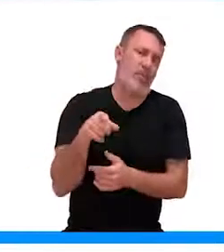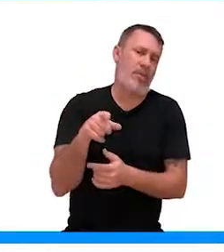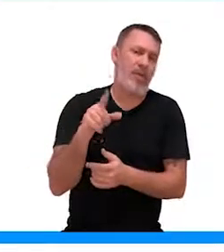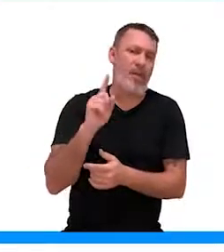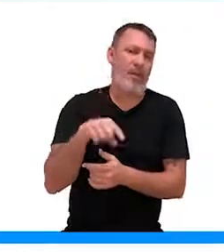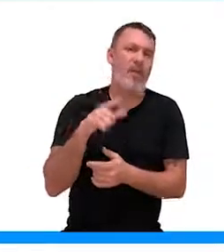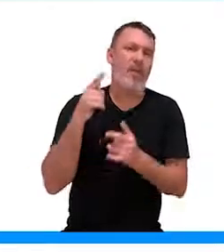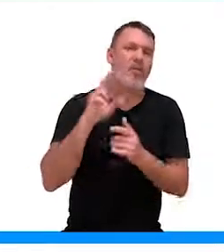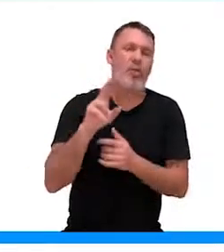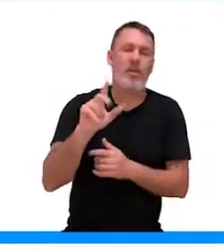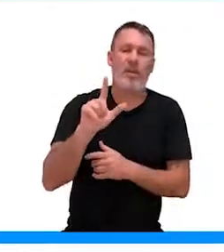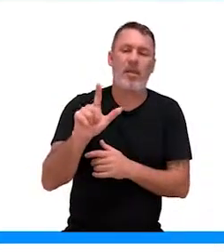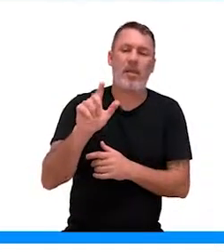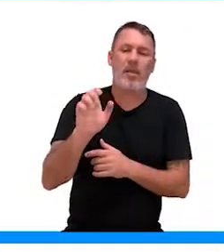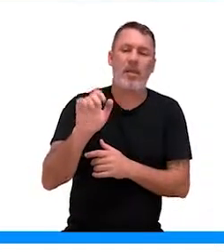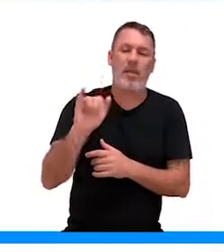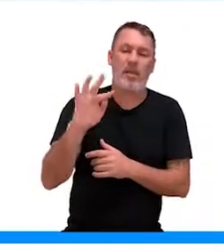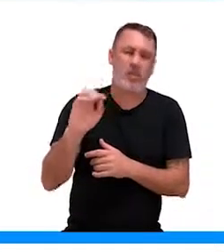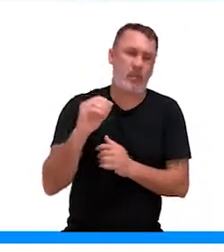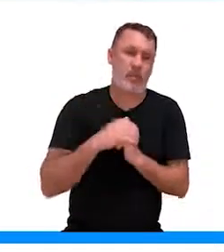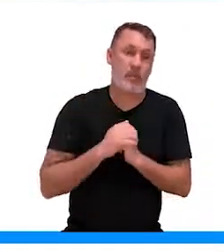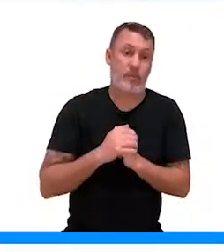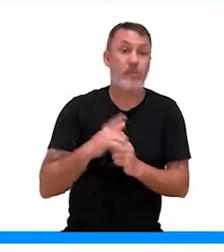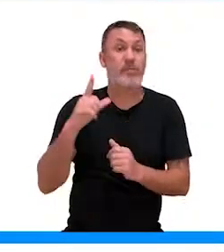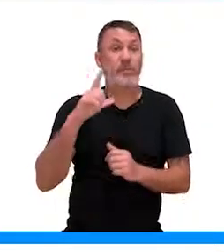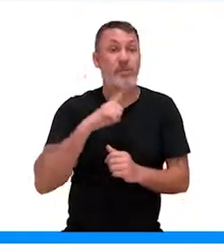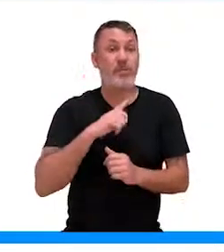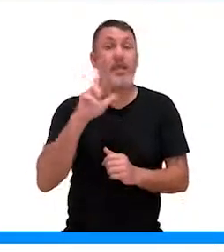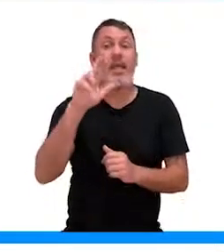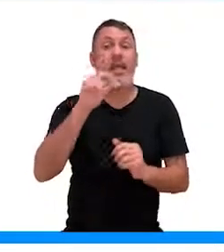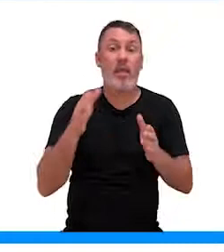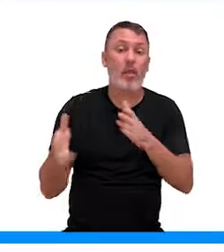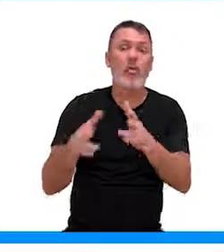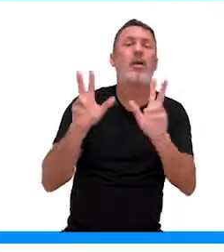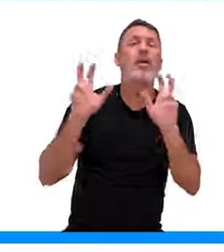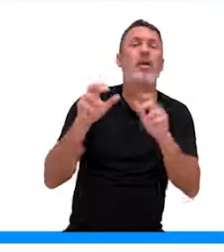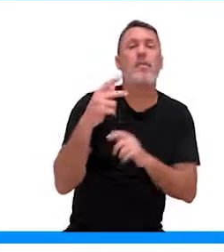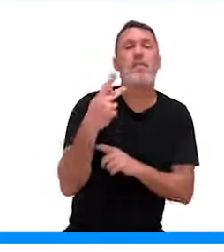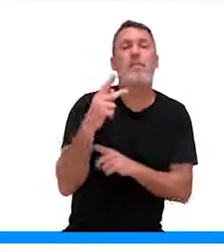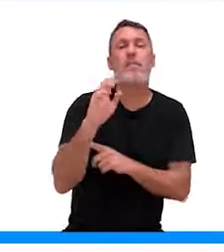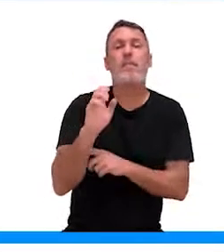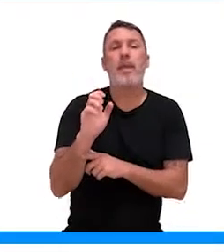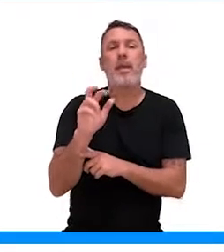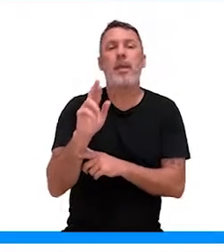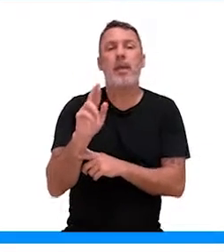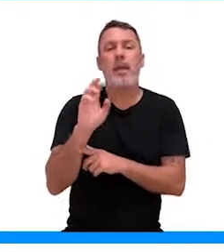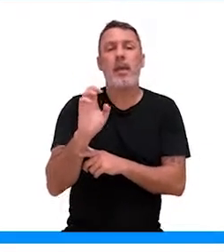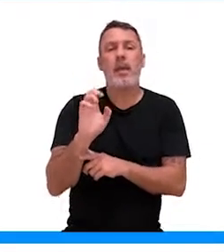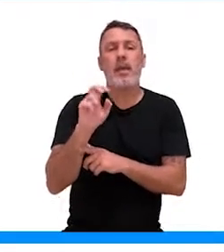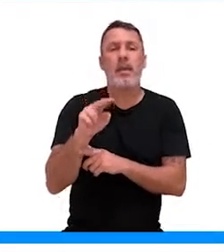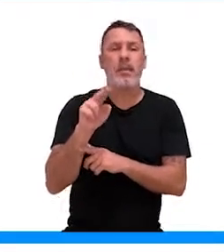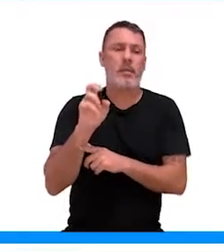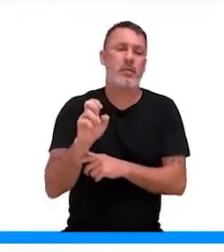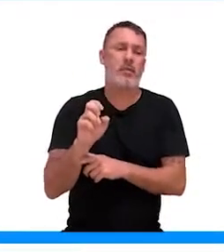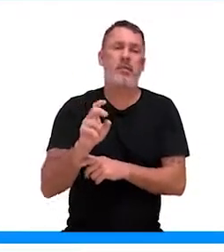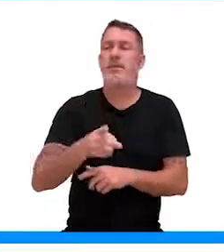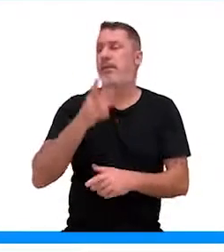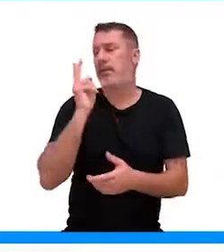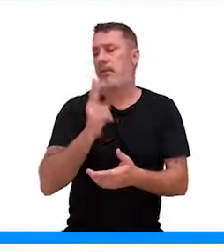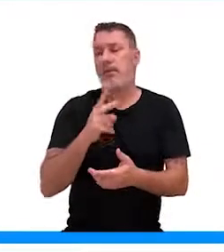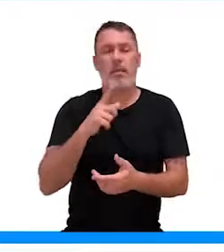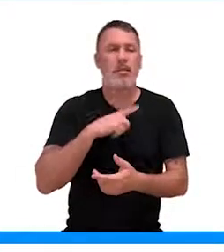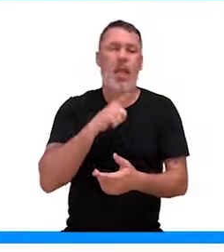tá? Então, nós temos aqui os rios perenes, ou seja, a água ela sempre está ali acima do nível do leito,